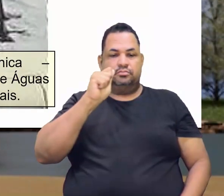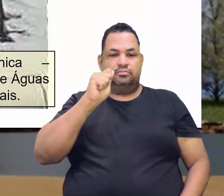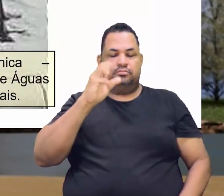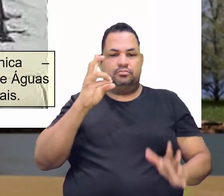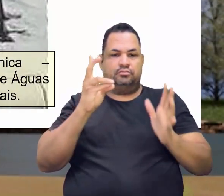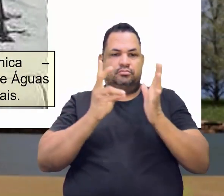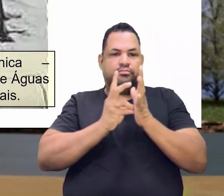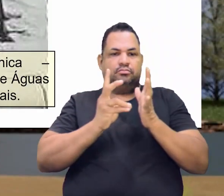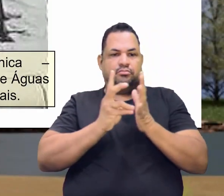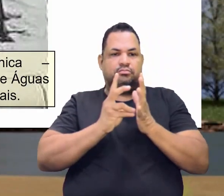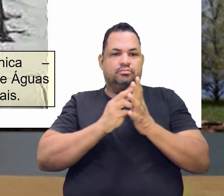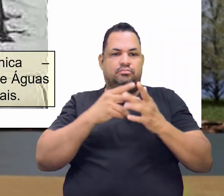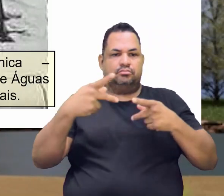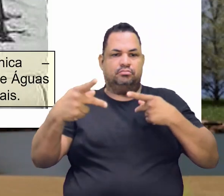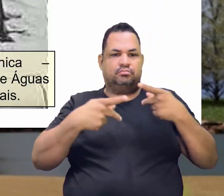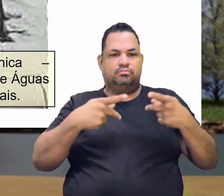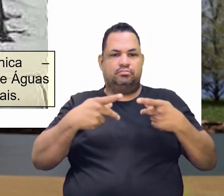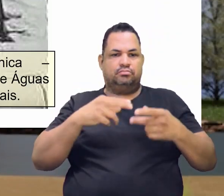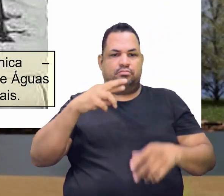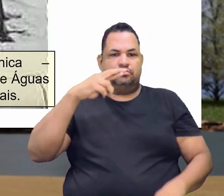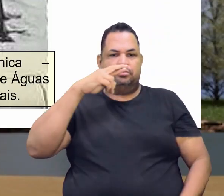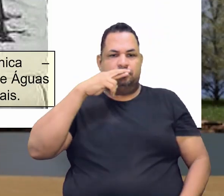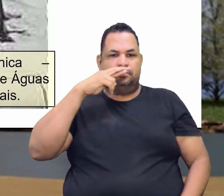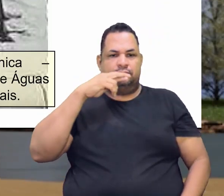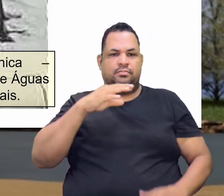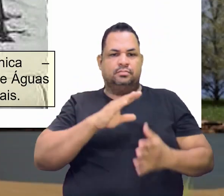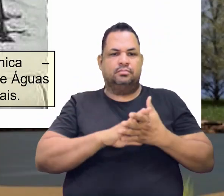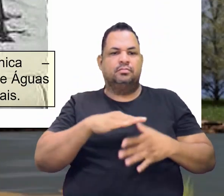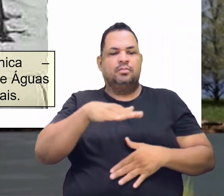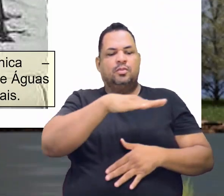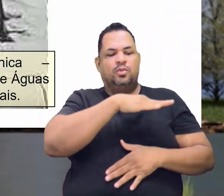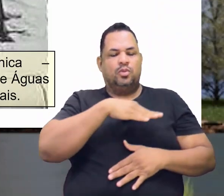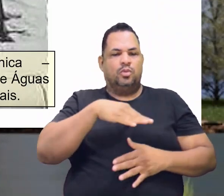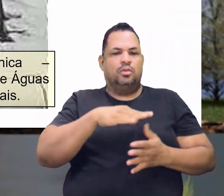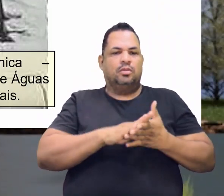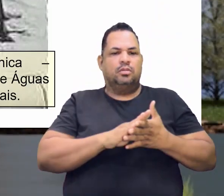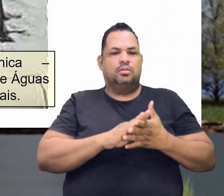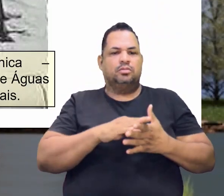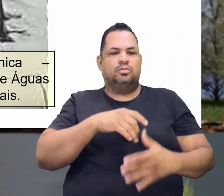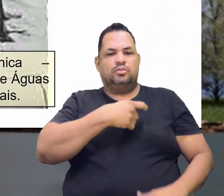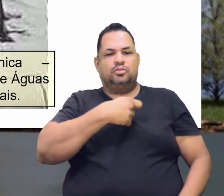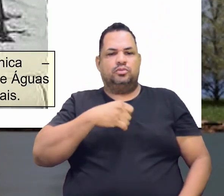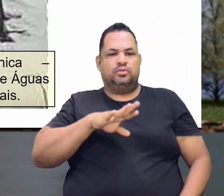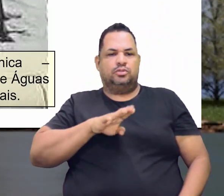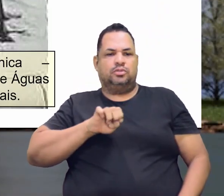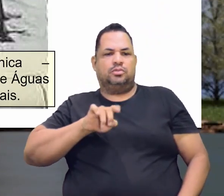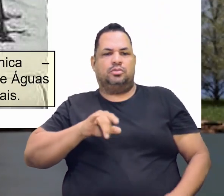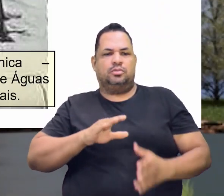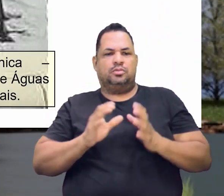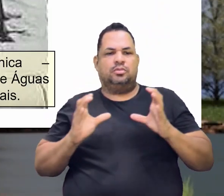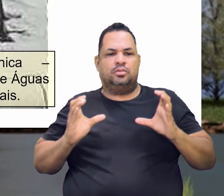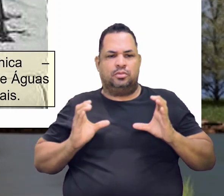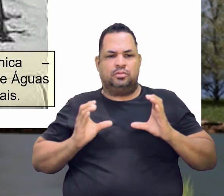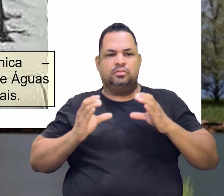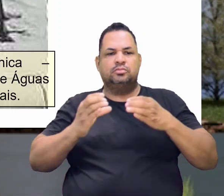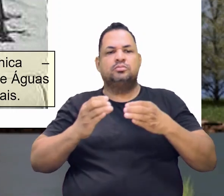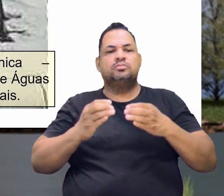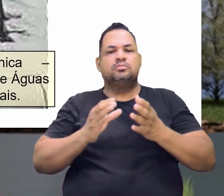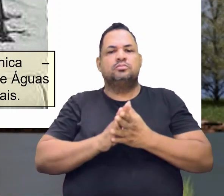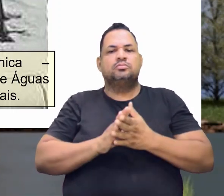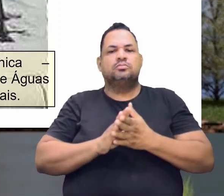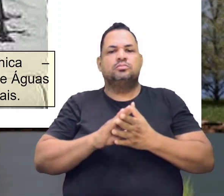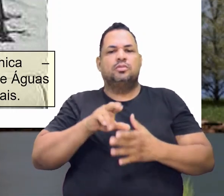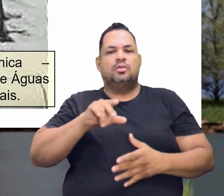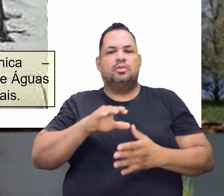Índio é projeto do Rondon. Parque Nacional do Xingu, projeto do Rondon, junto com os irmãos Vilas